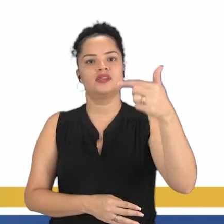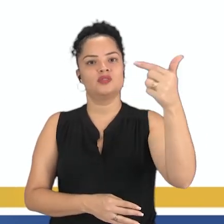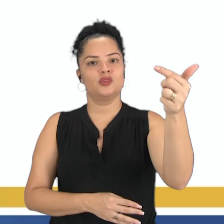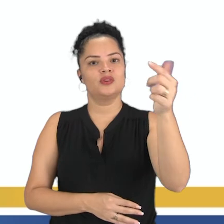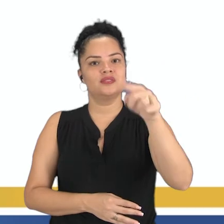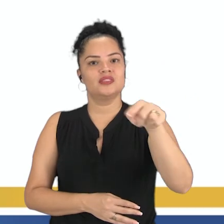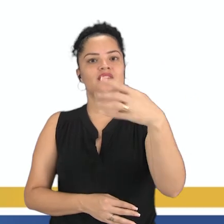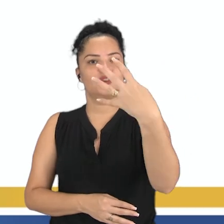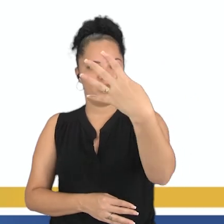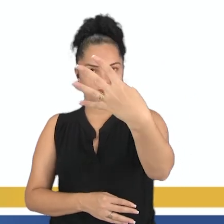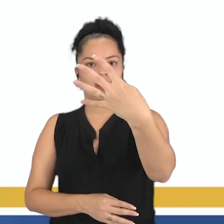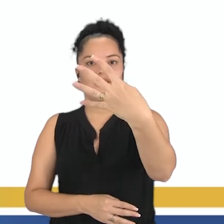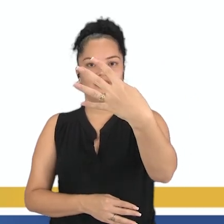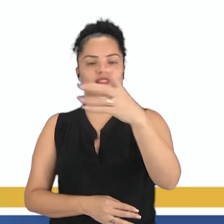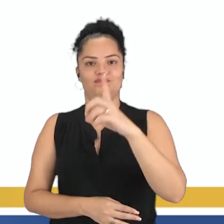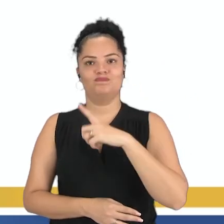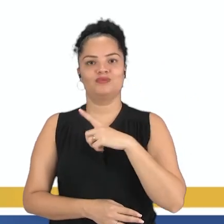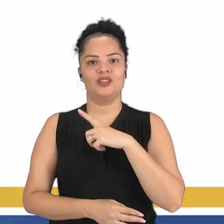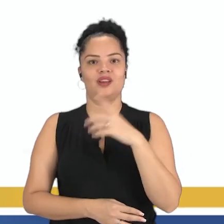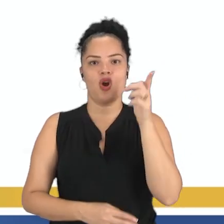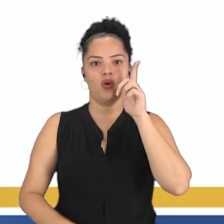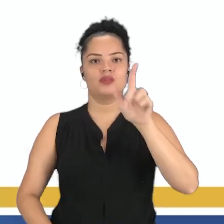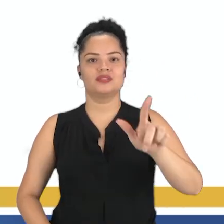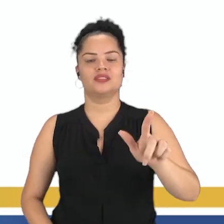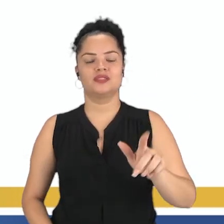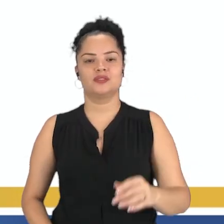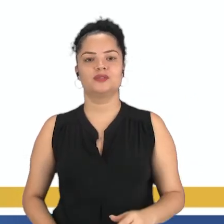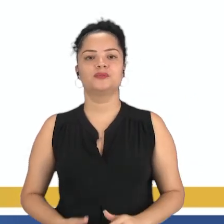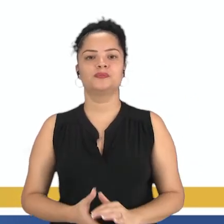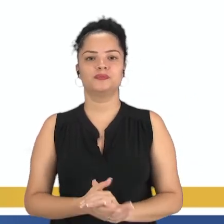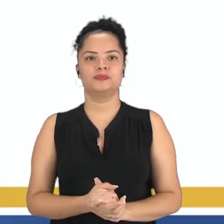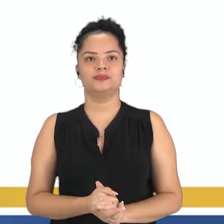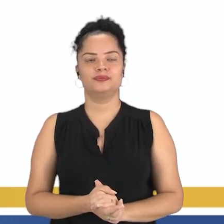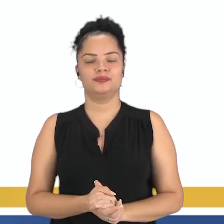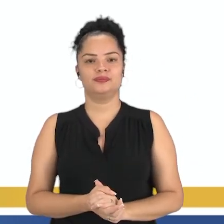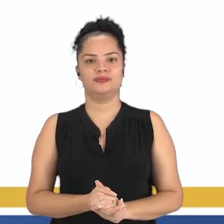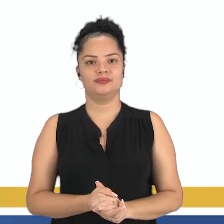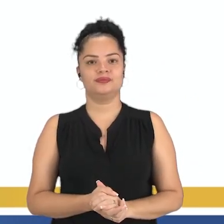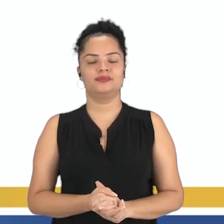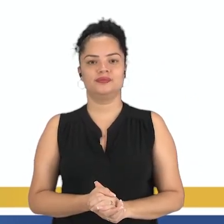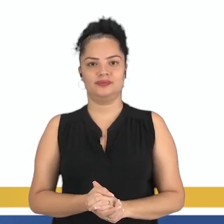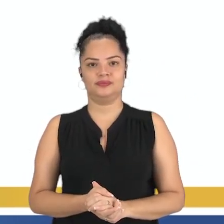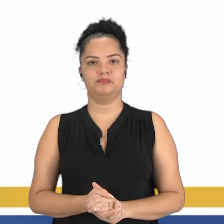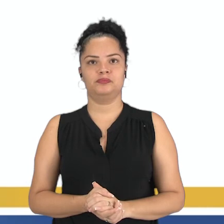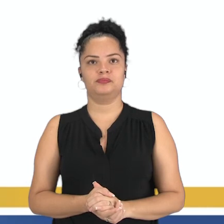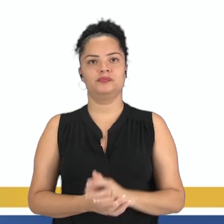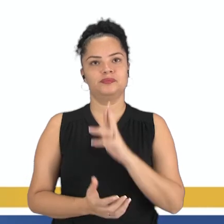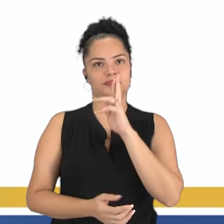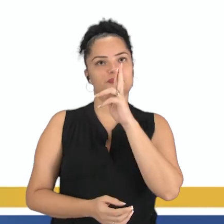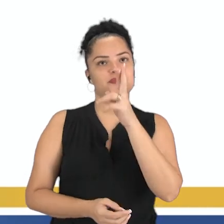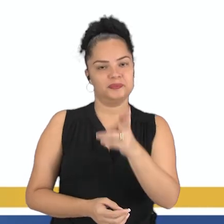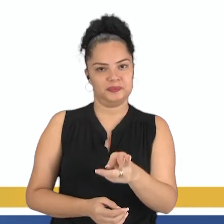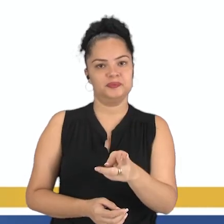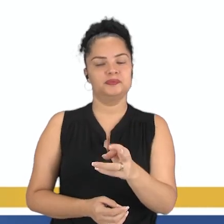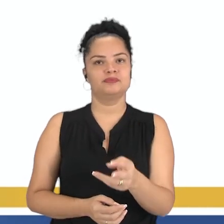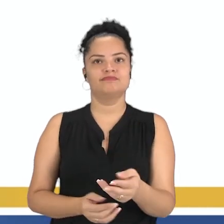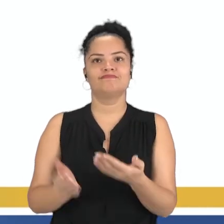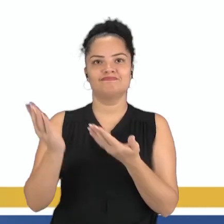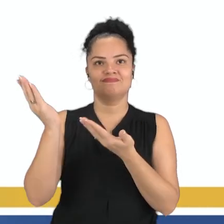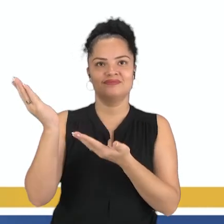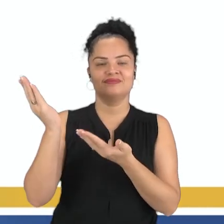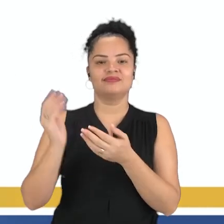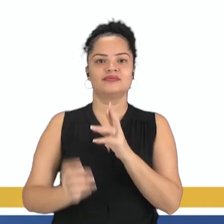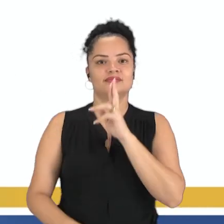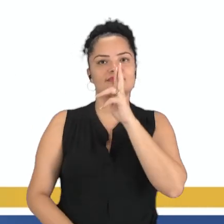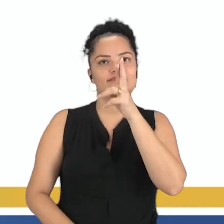uma divisão envolvendo números inteiros, certinho? Então, 144 para 60 é 2,4. Isso quer dizer que o